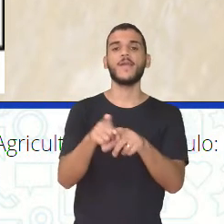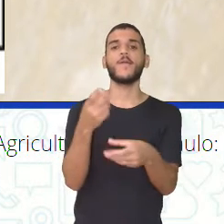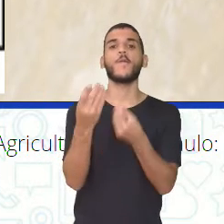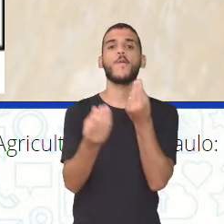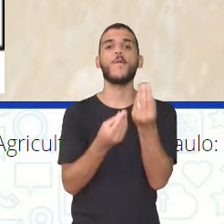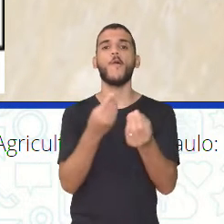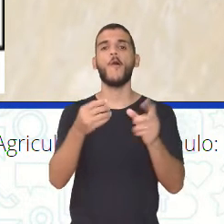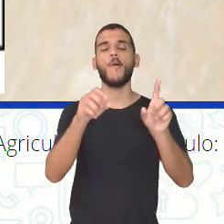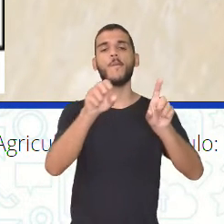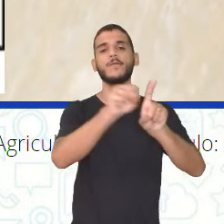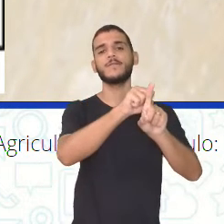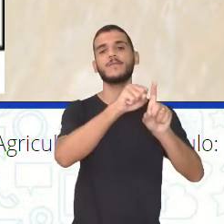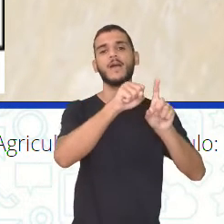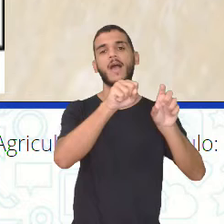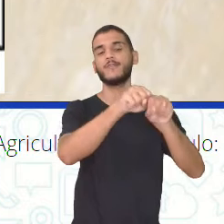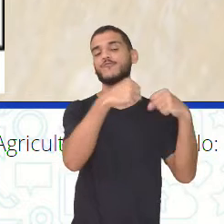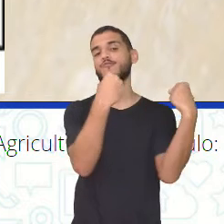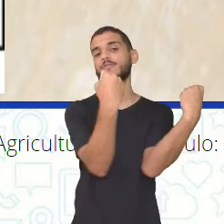vai influenciar